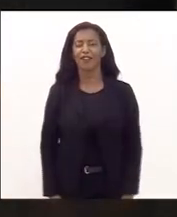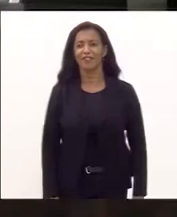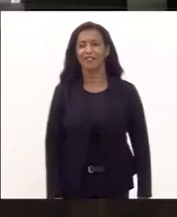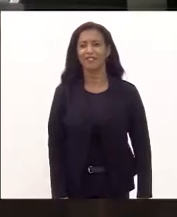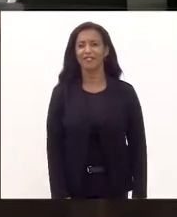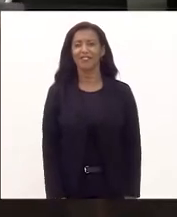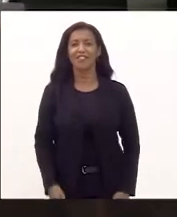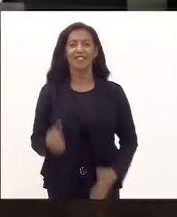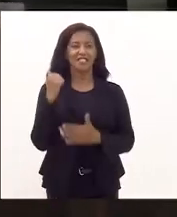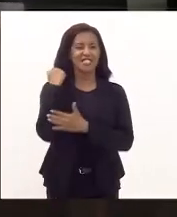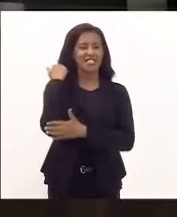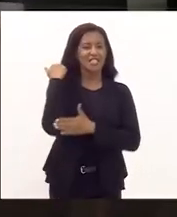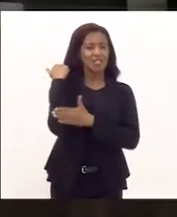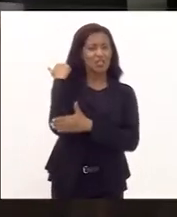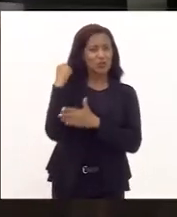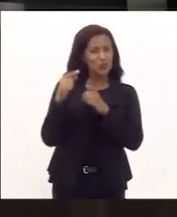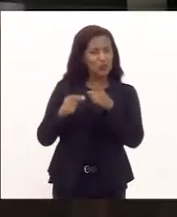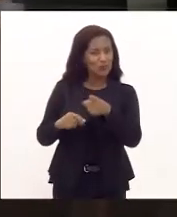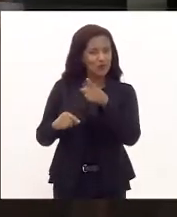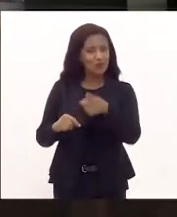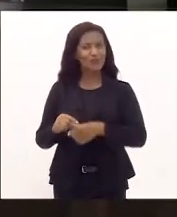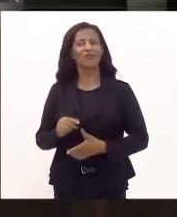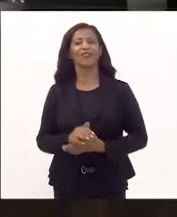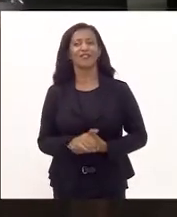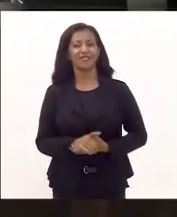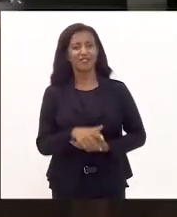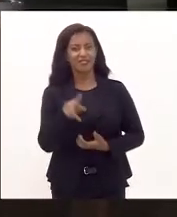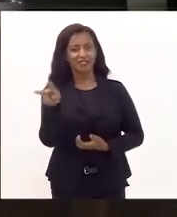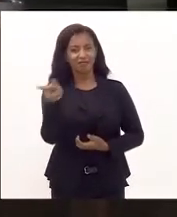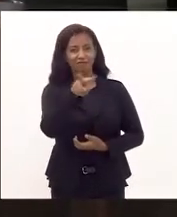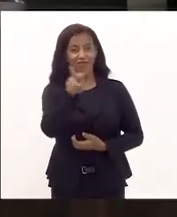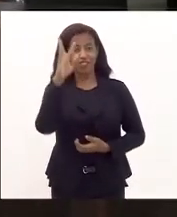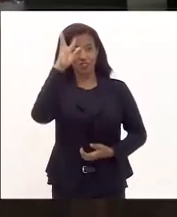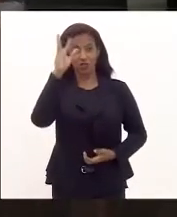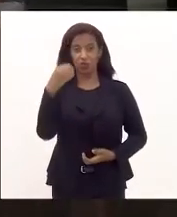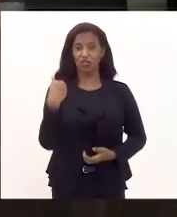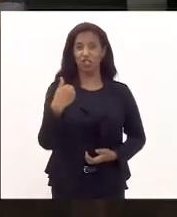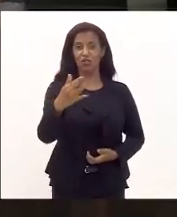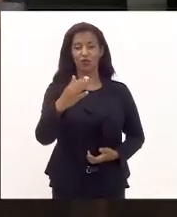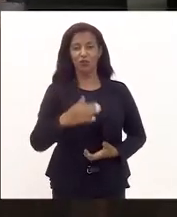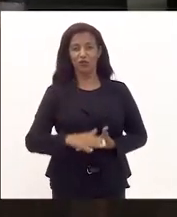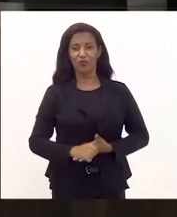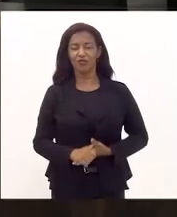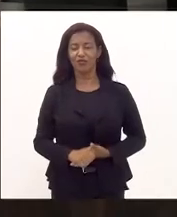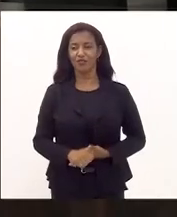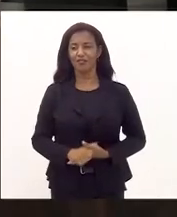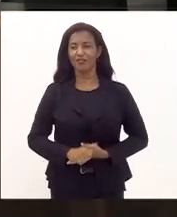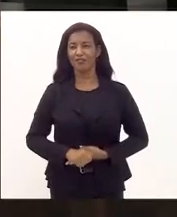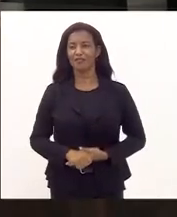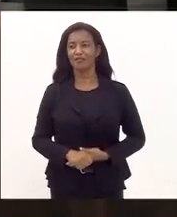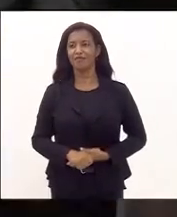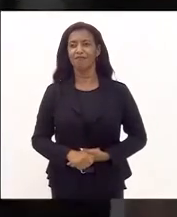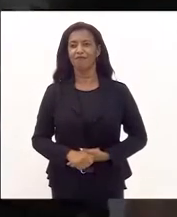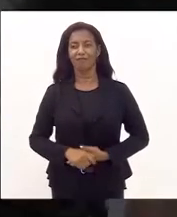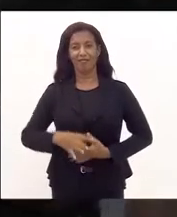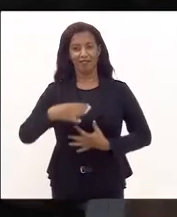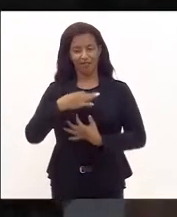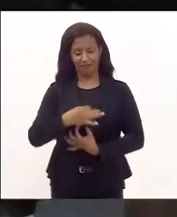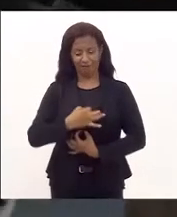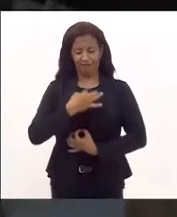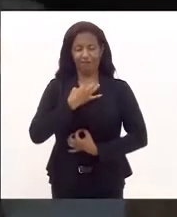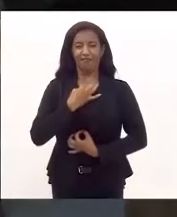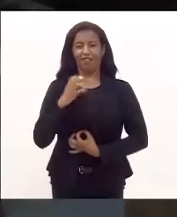é ciúme pissolista. Senhor presidente. Vocês duas se resolvam. Presidente. Senhor presidente. A elegância e